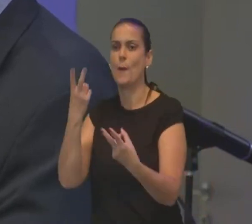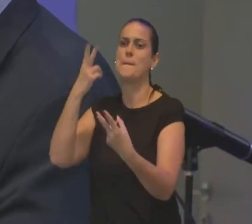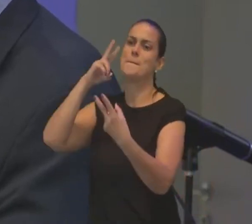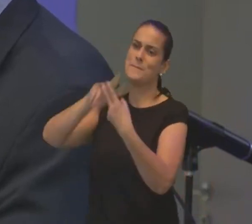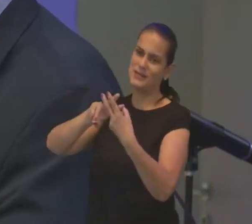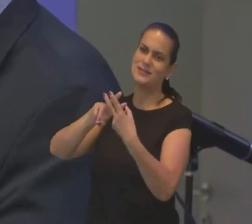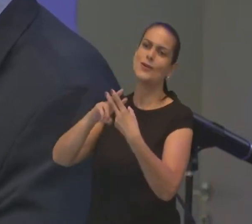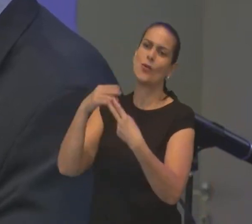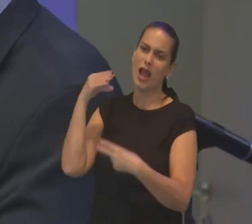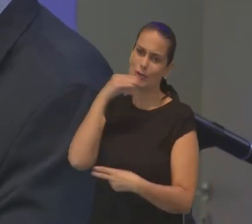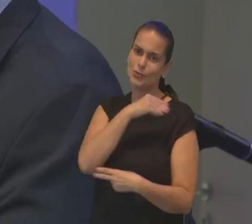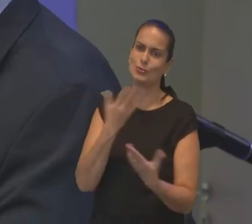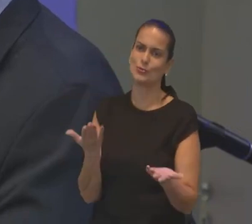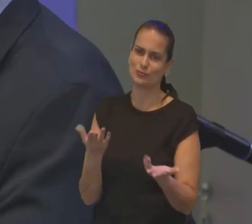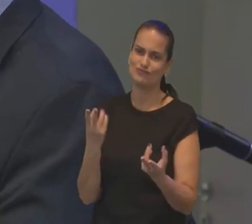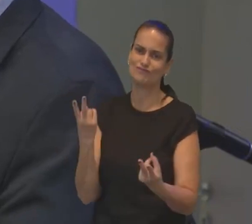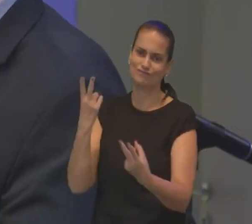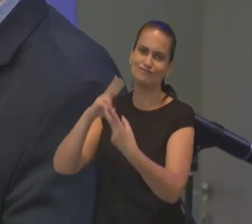adulto.